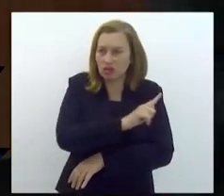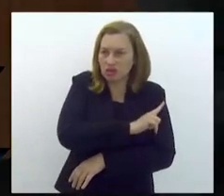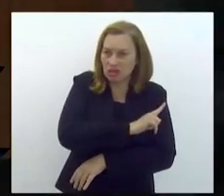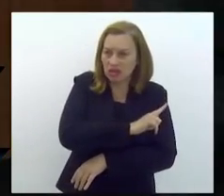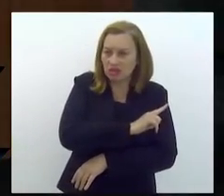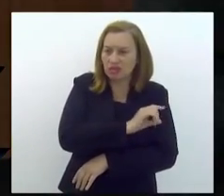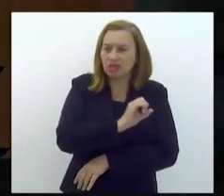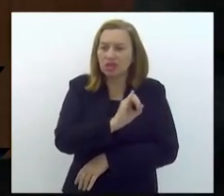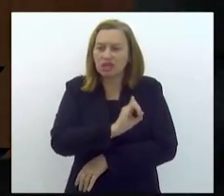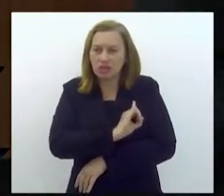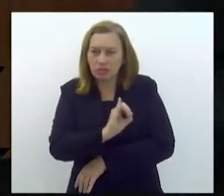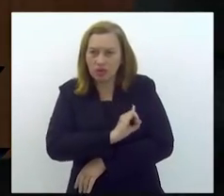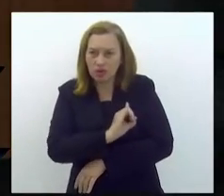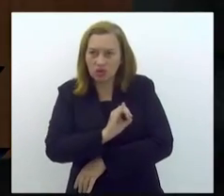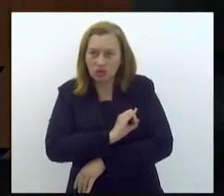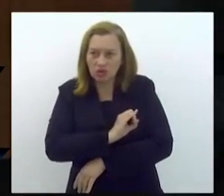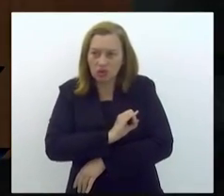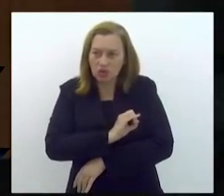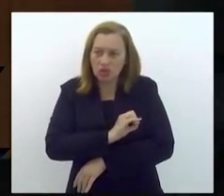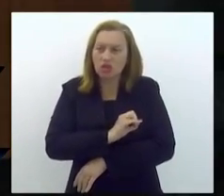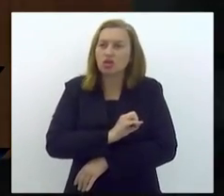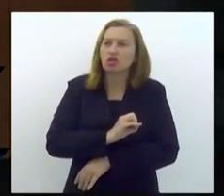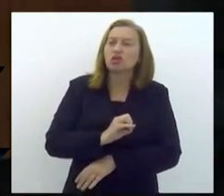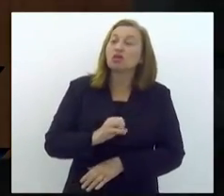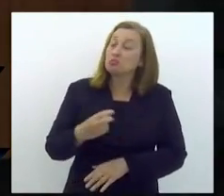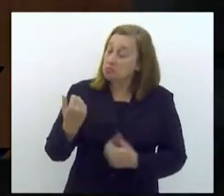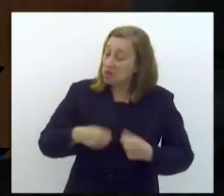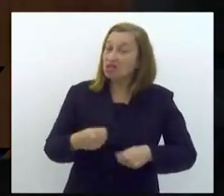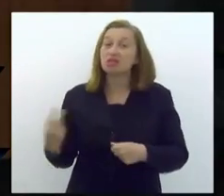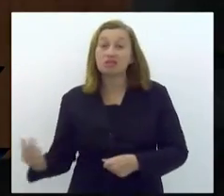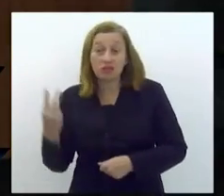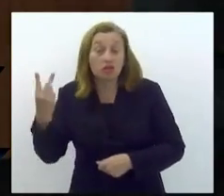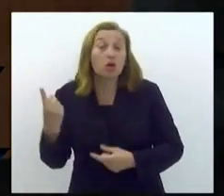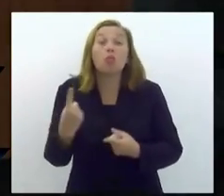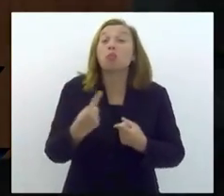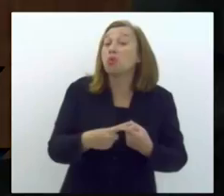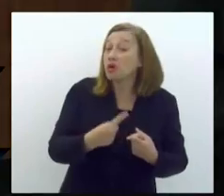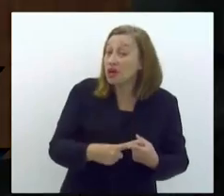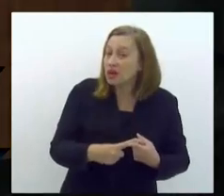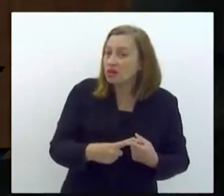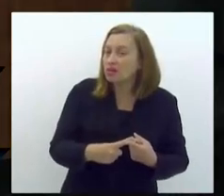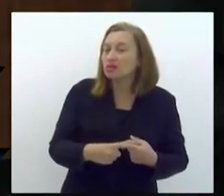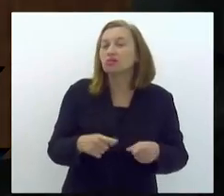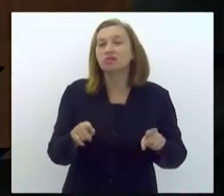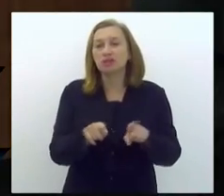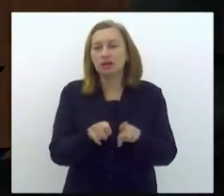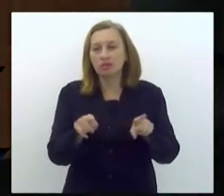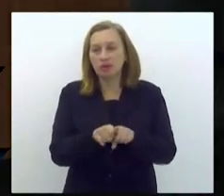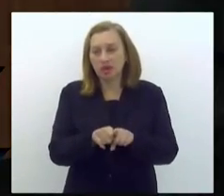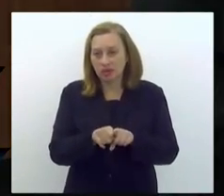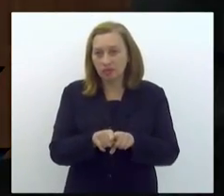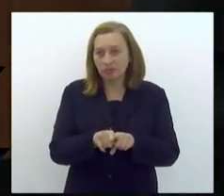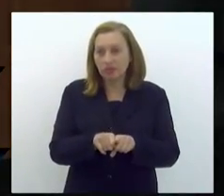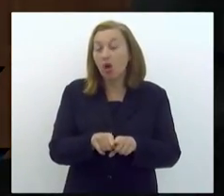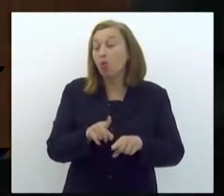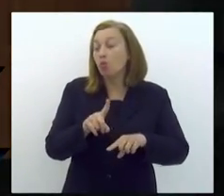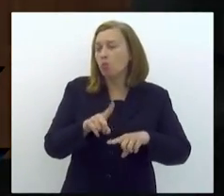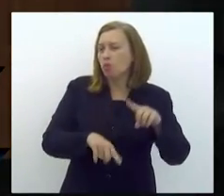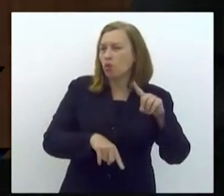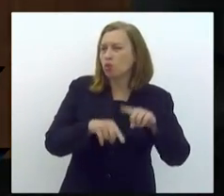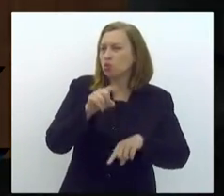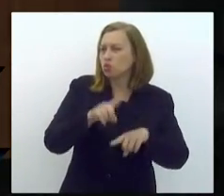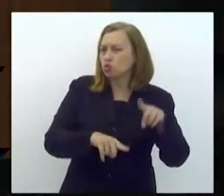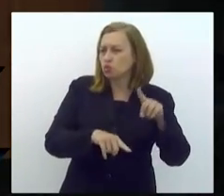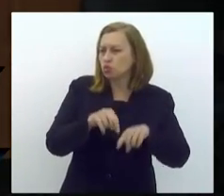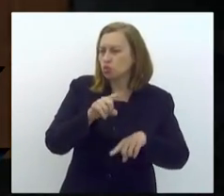Itaboraí do Norte Noroeste Fluminense tem que ser valorizado até porque é também um produto de exportação da